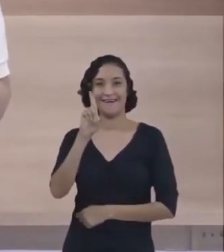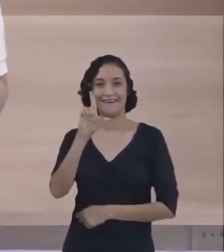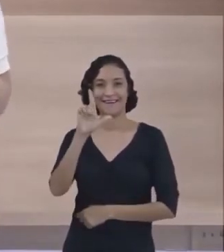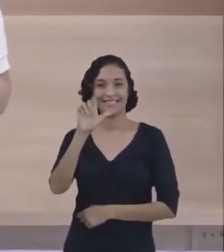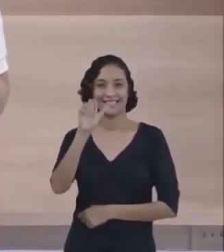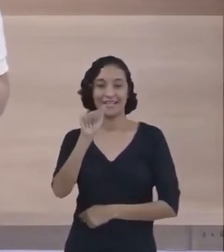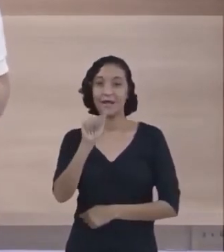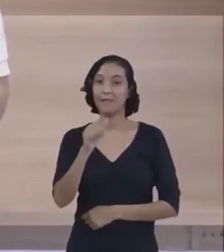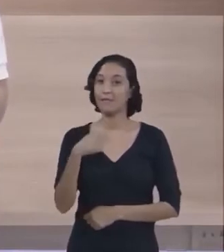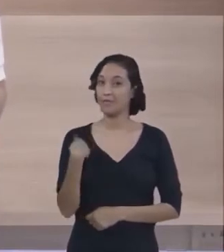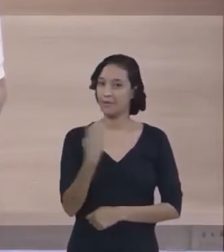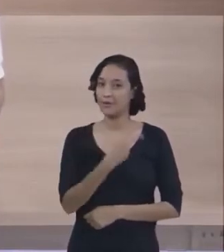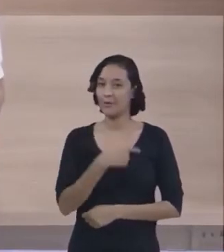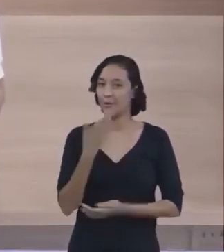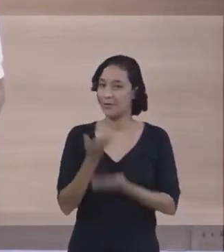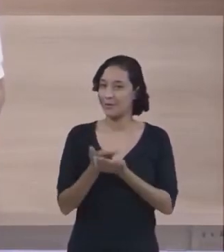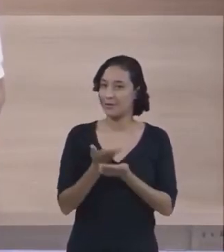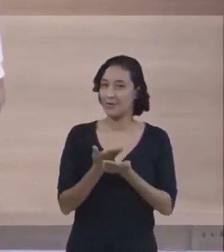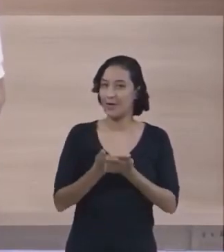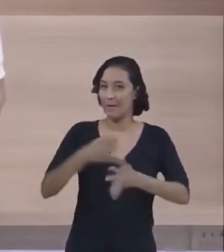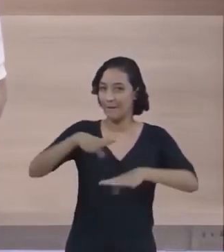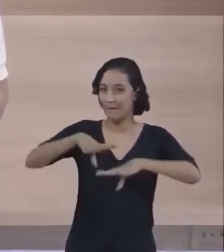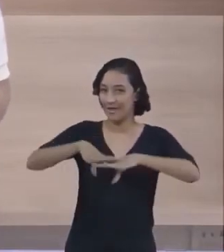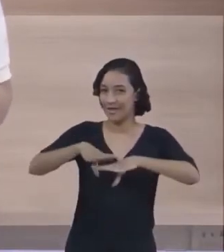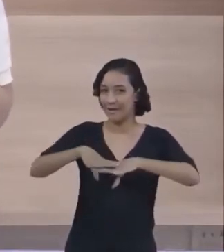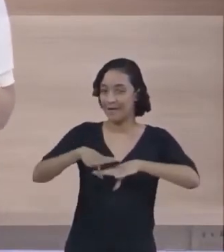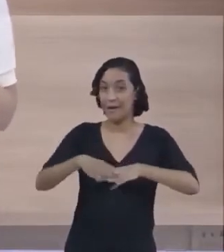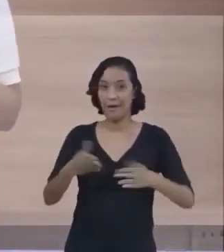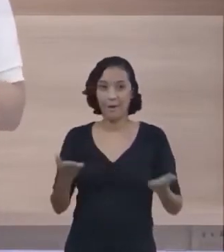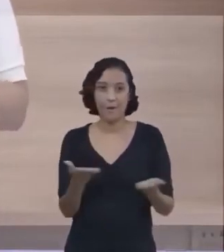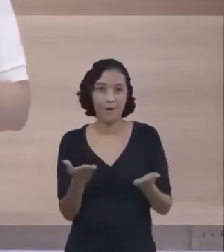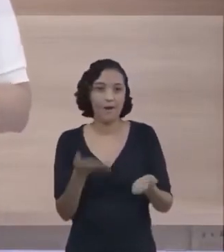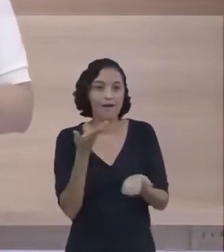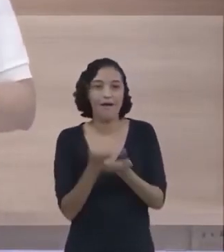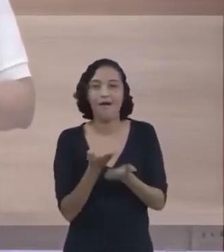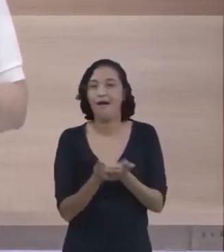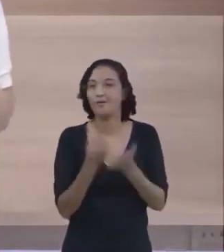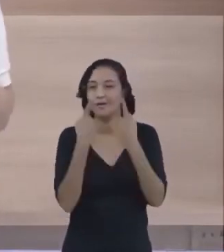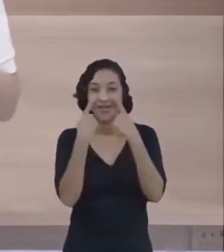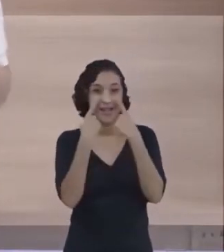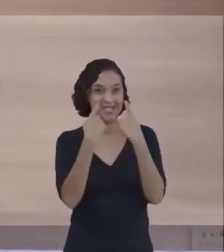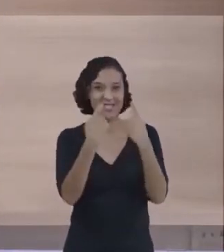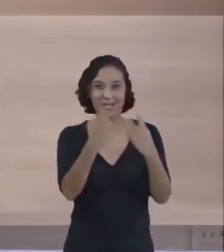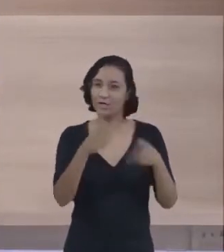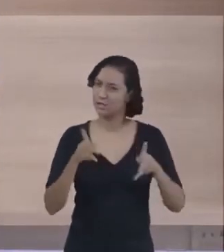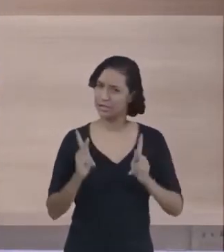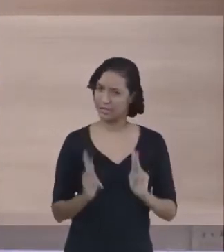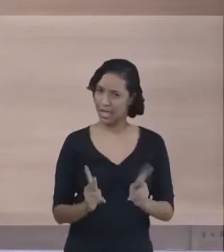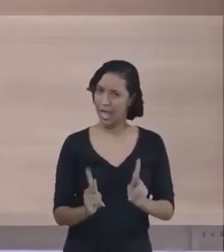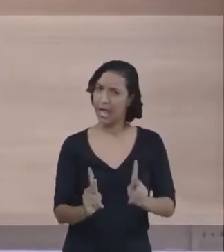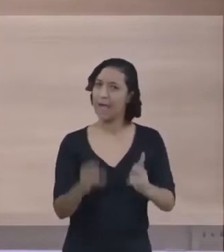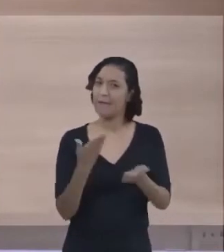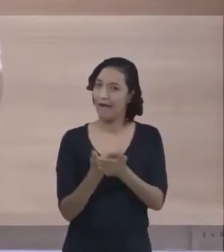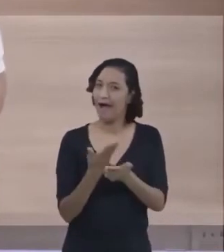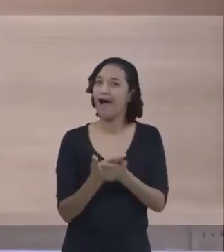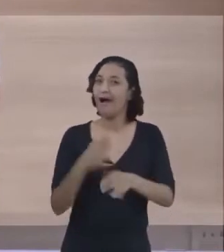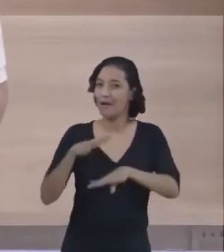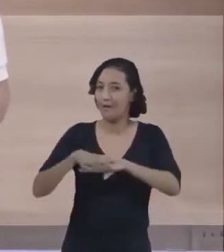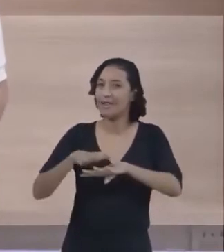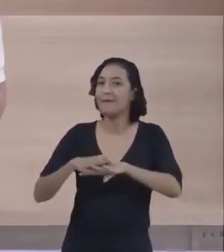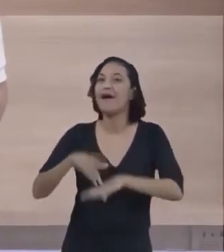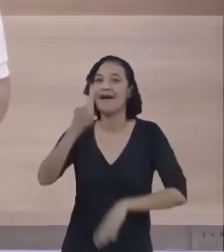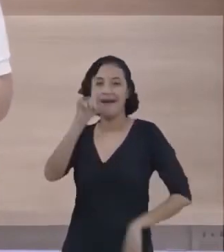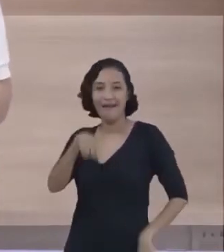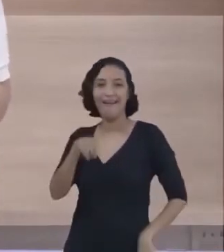estudar muita matemática e hoje a aula está bem interessante, como sempre, todas as aulas de matemática, que os outros professores não ouçam, me